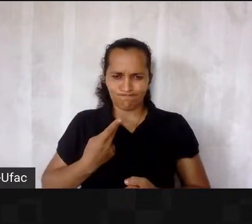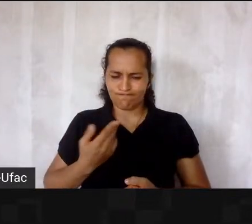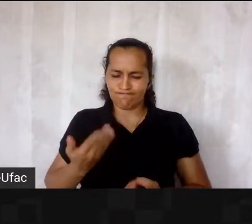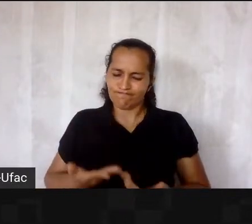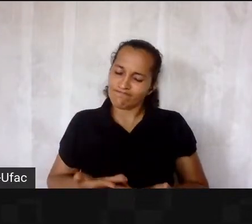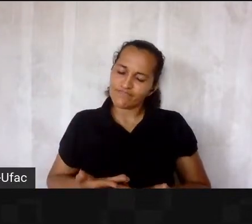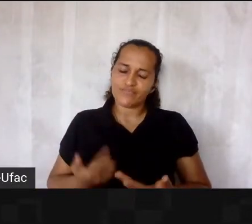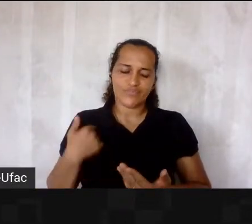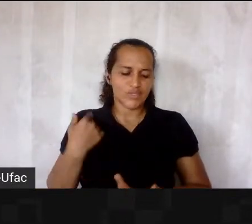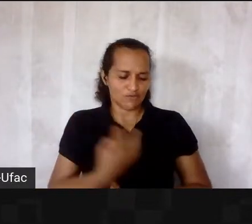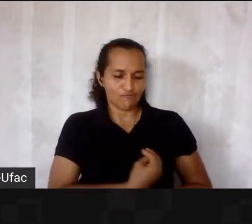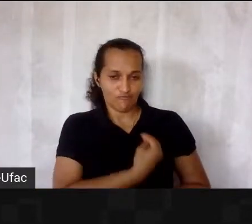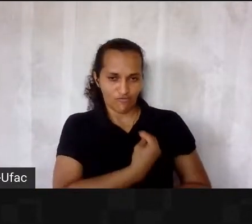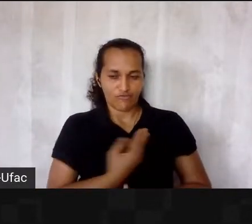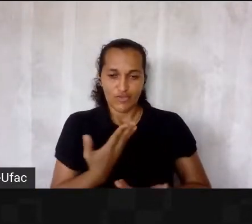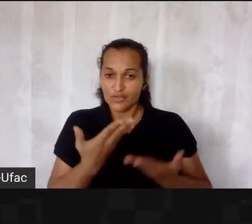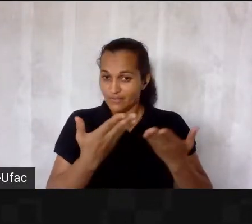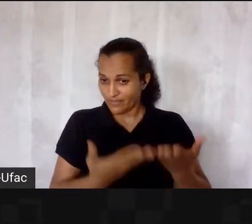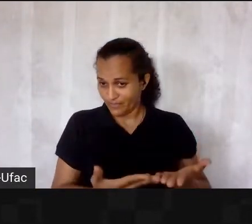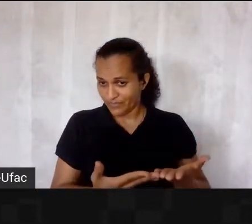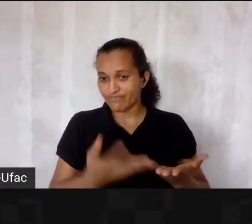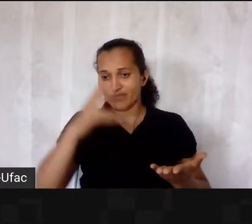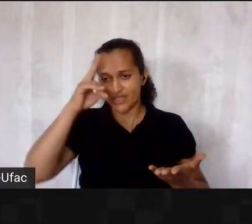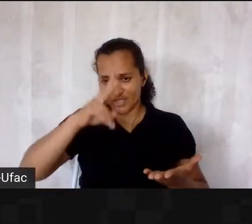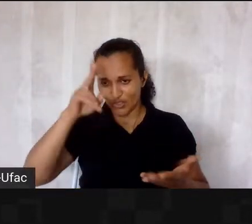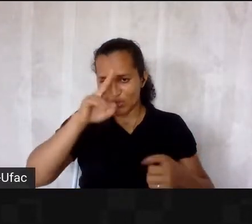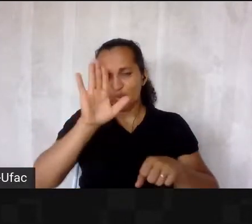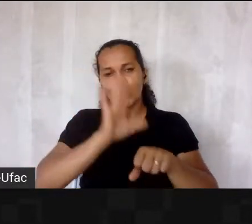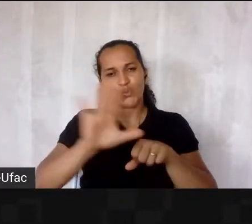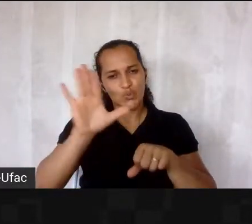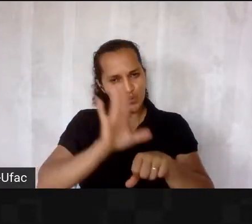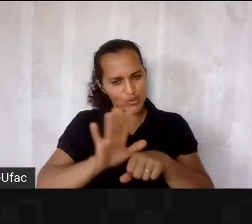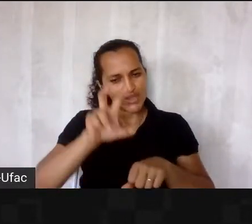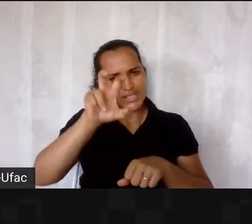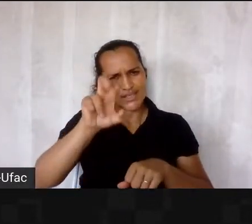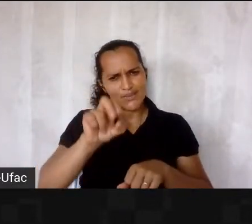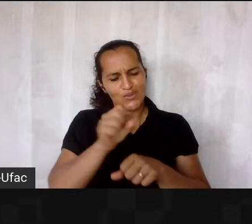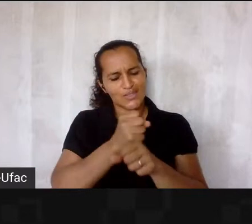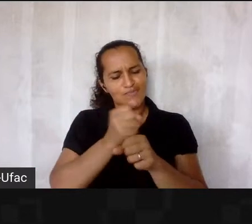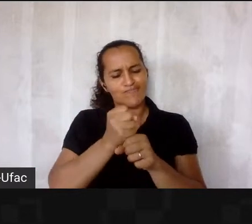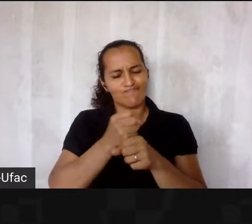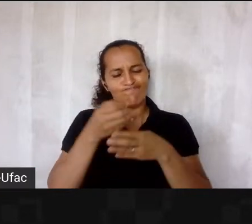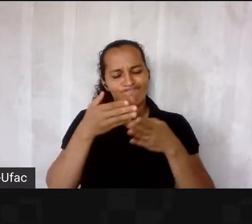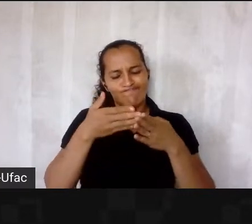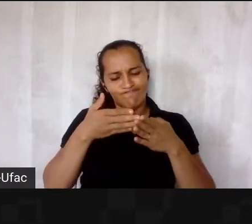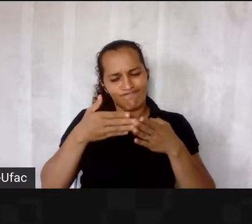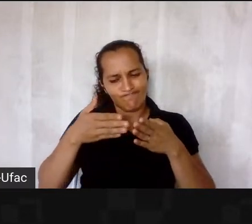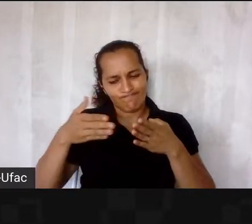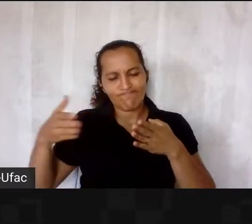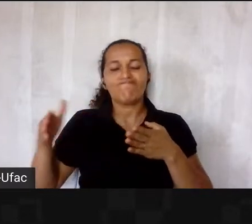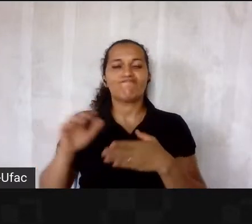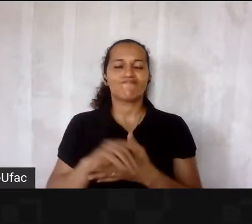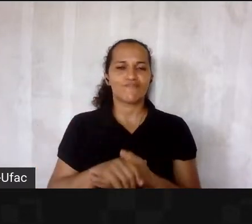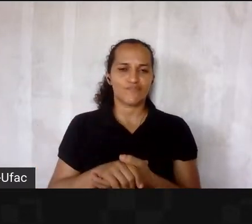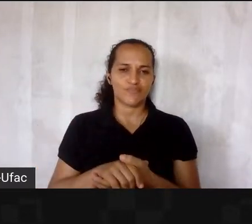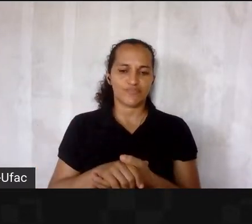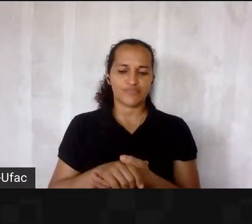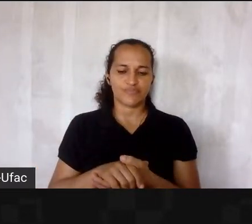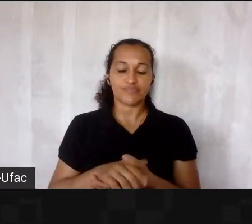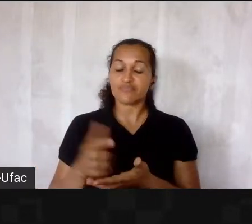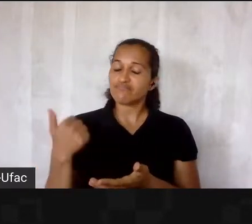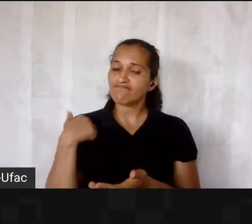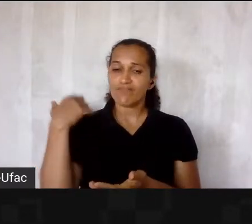ter participado da história desse curso nesses 50 anos. Tenho profunda